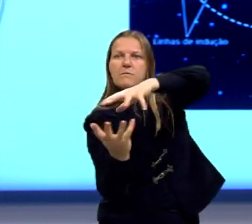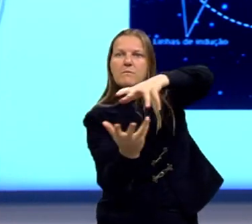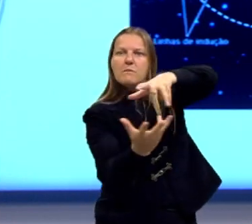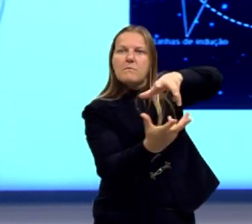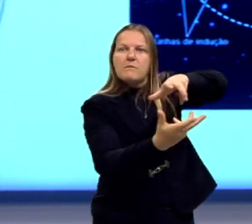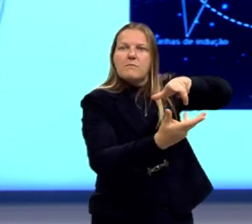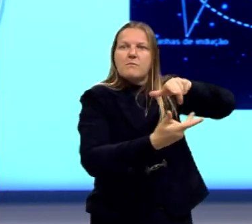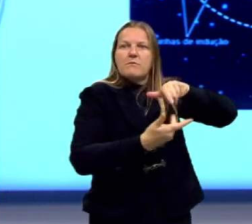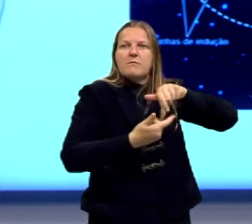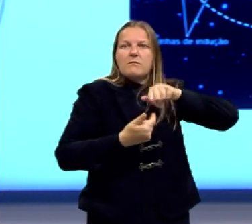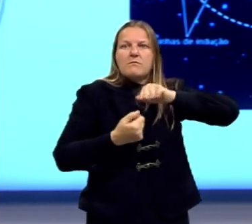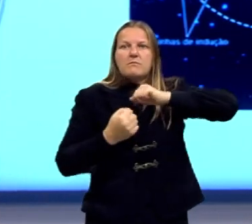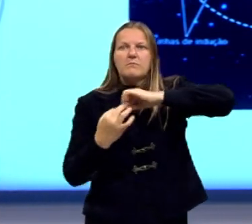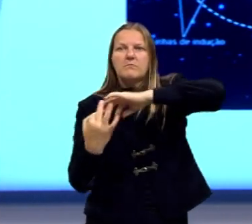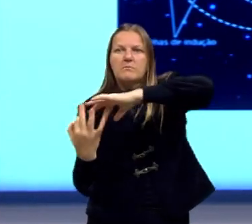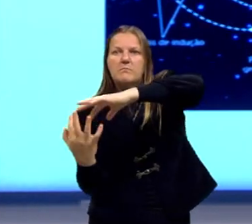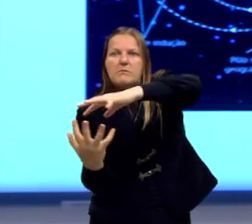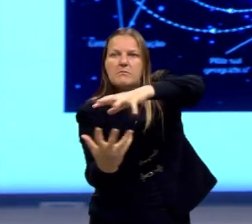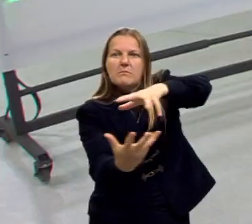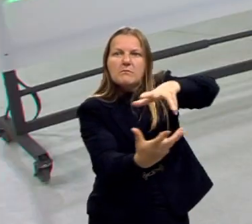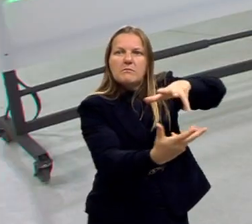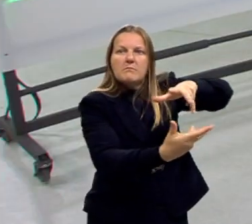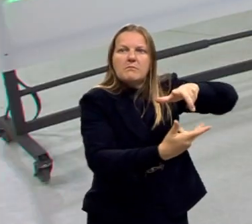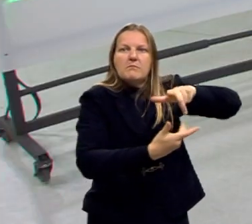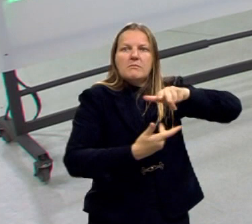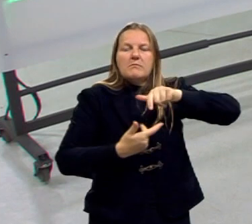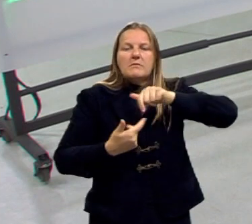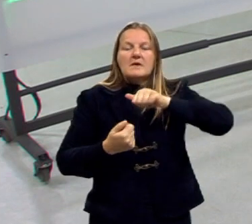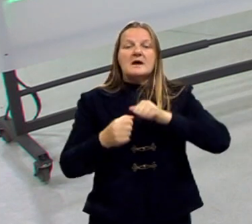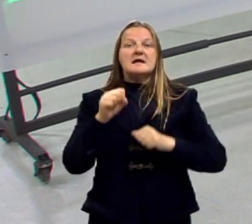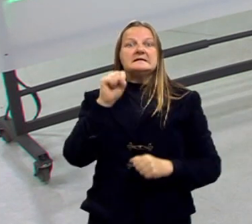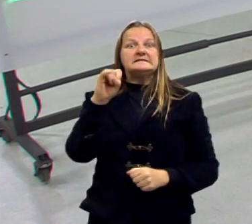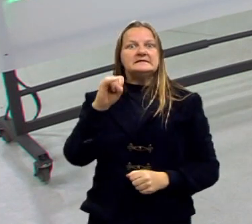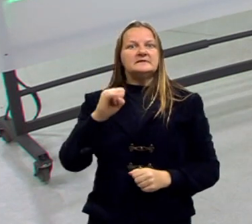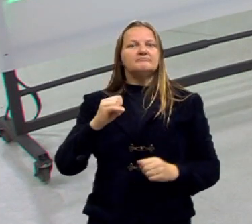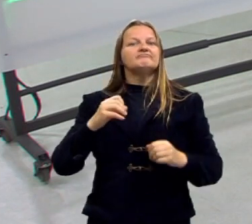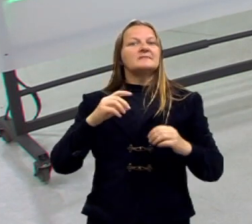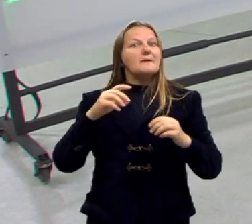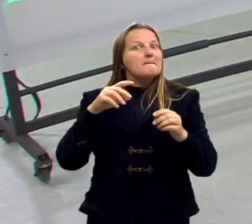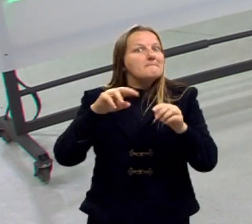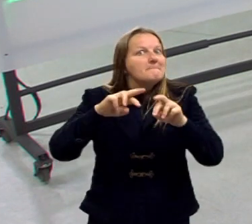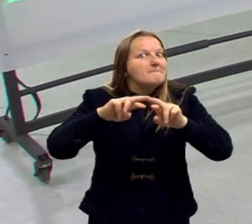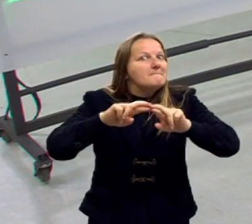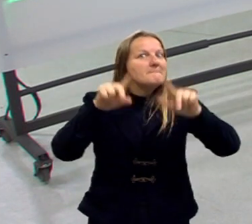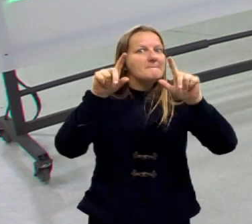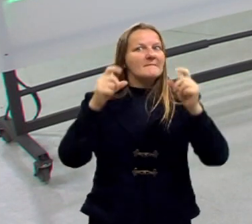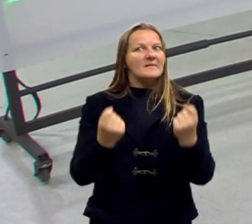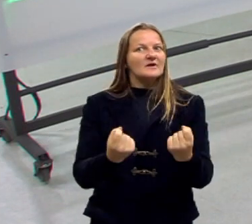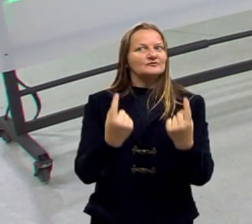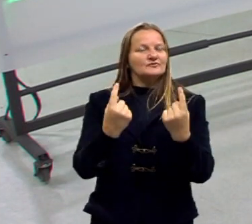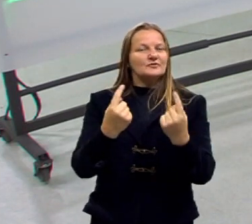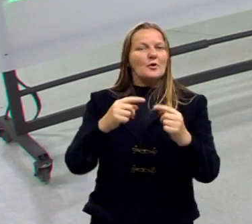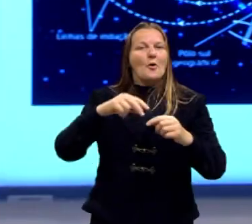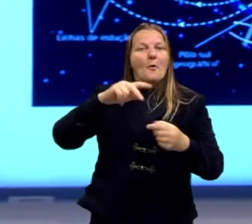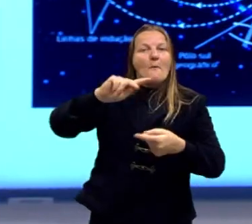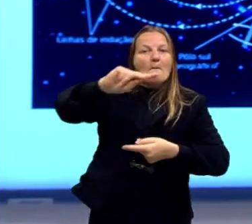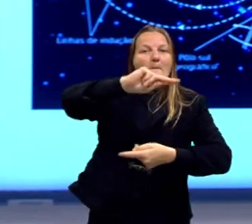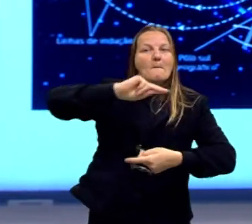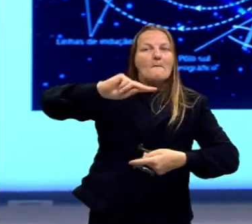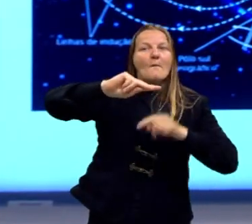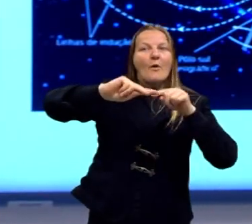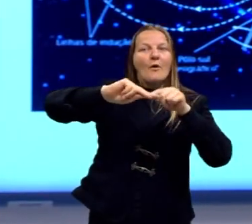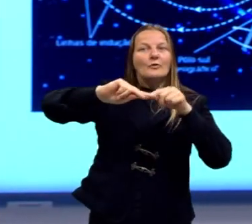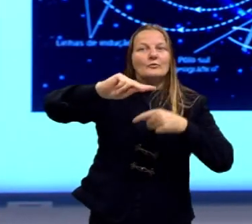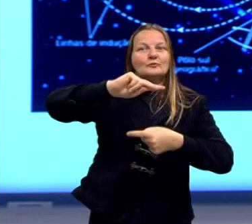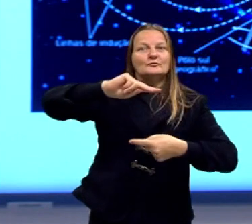tá já quando a gente pensa em aspectos mais físicos a gente vai descobrir então que na verdade um polo norte que a